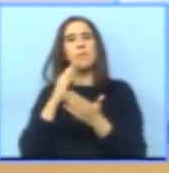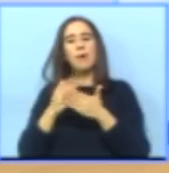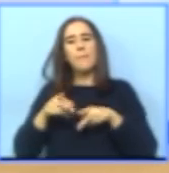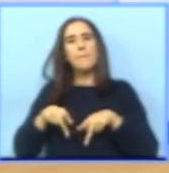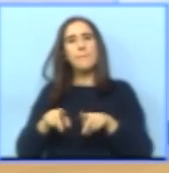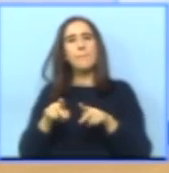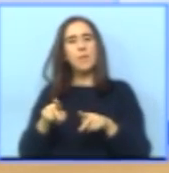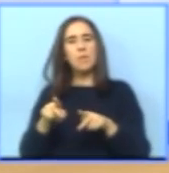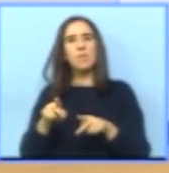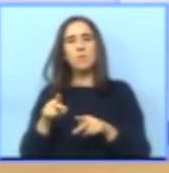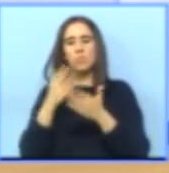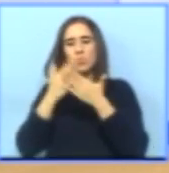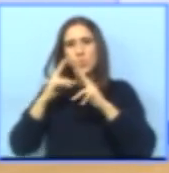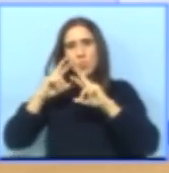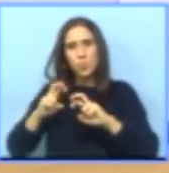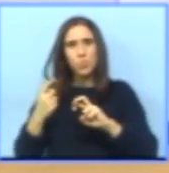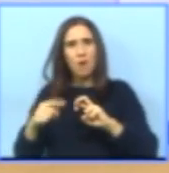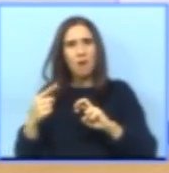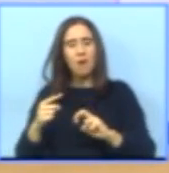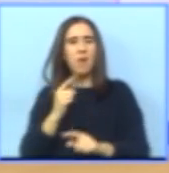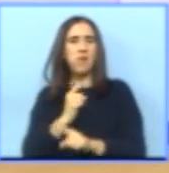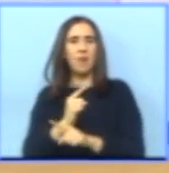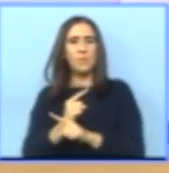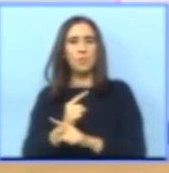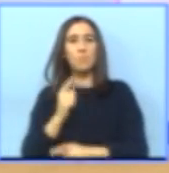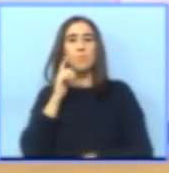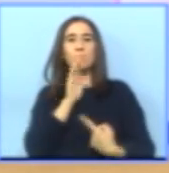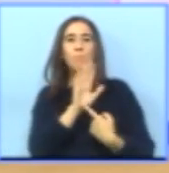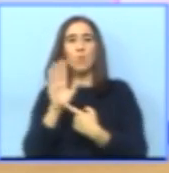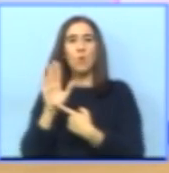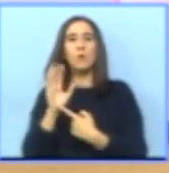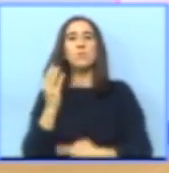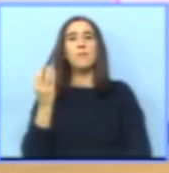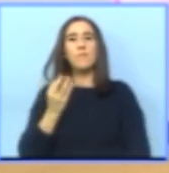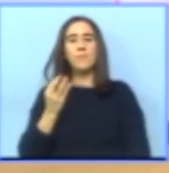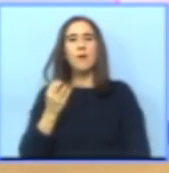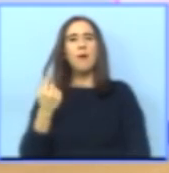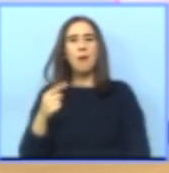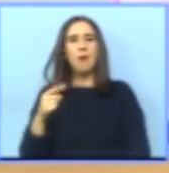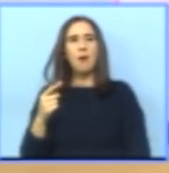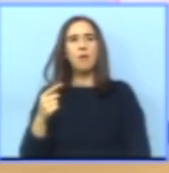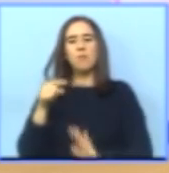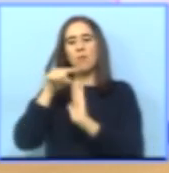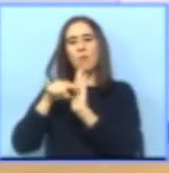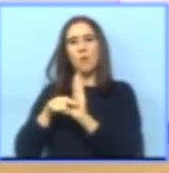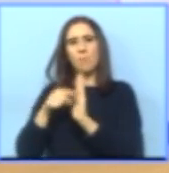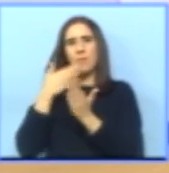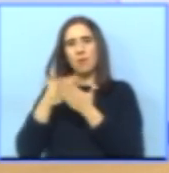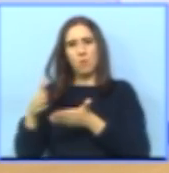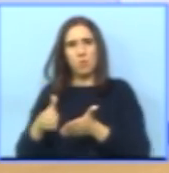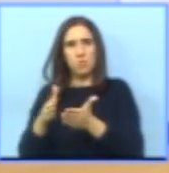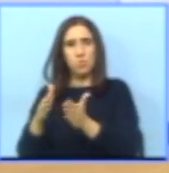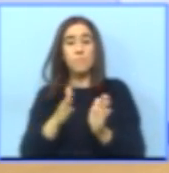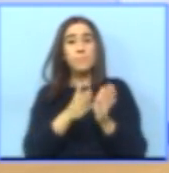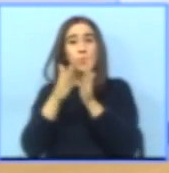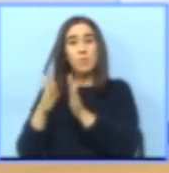aplicavam, os elementos de estudo que se aplicavam eram os mesmos. Isso mostra que havia, digamos, uma norma orientadora. Por outro lado,